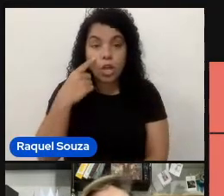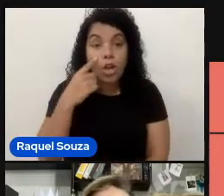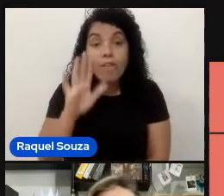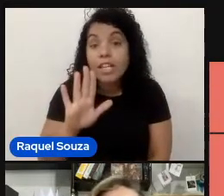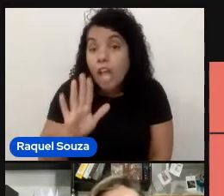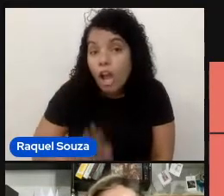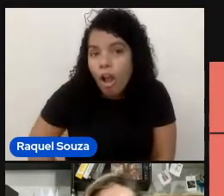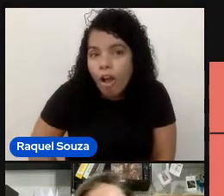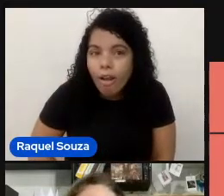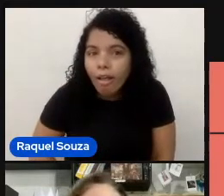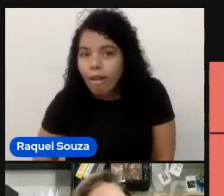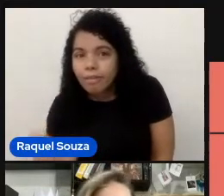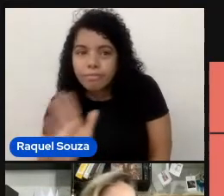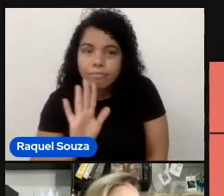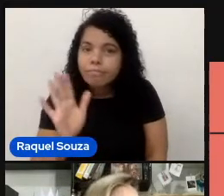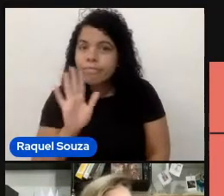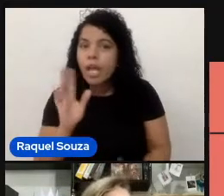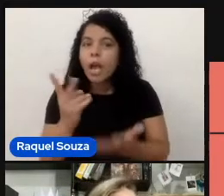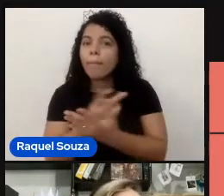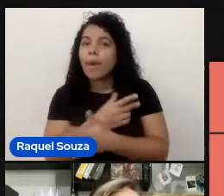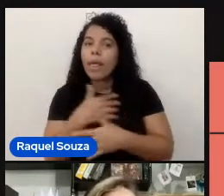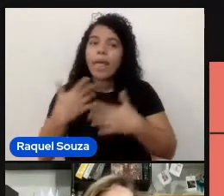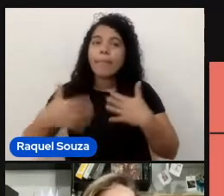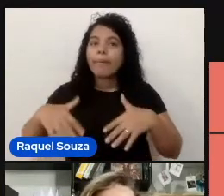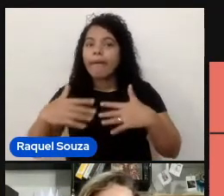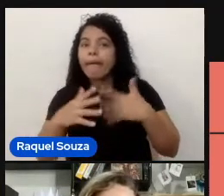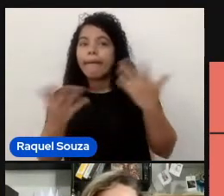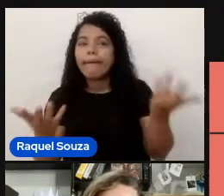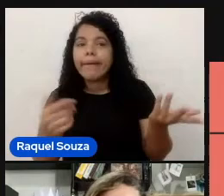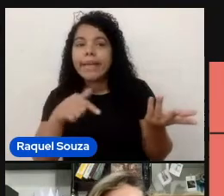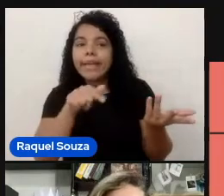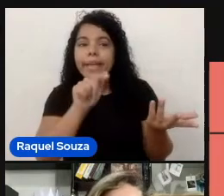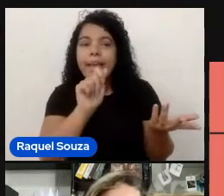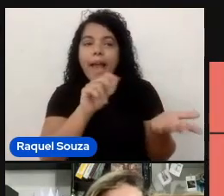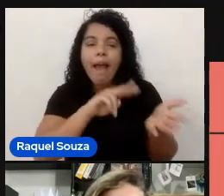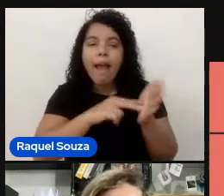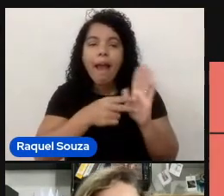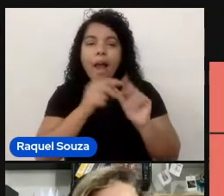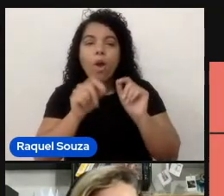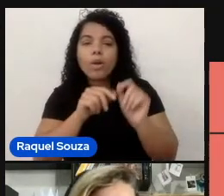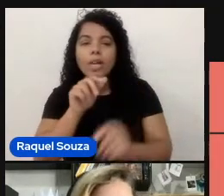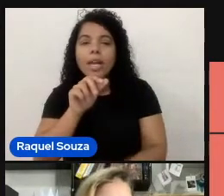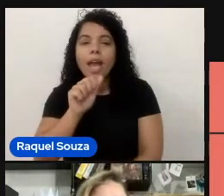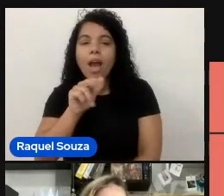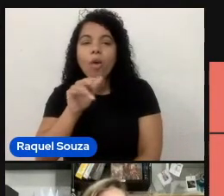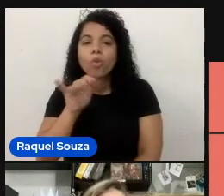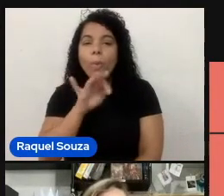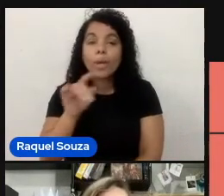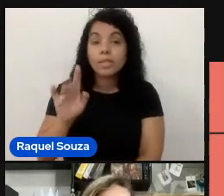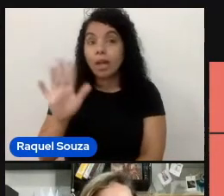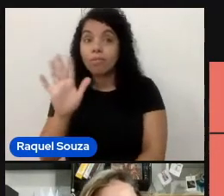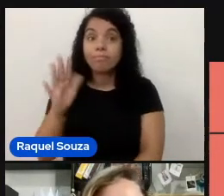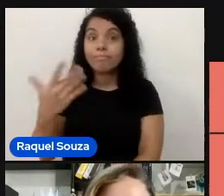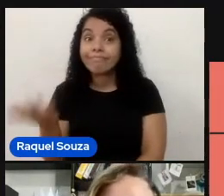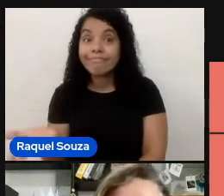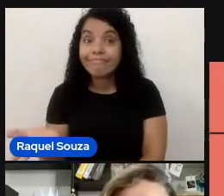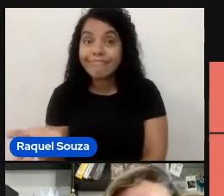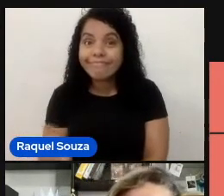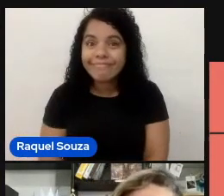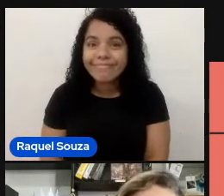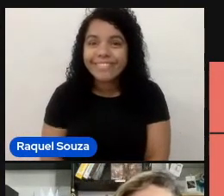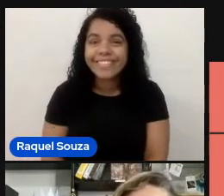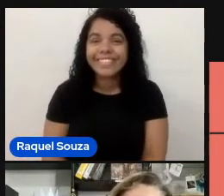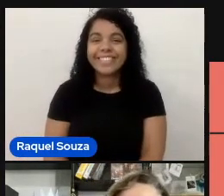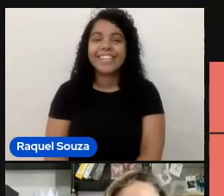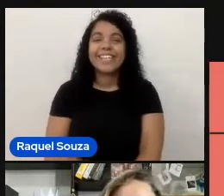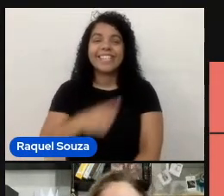a polêmica. E aí, gente, QA é sinônimo de automação? Tchan, tchan, tchan, tchan. O que trazemos